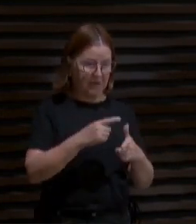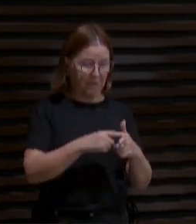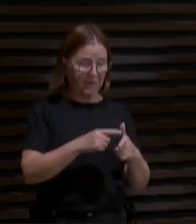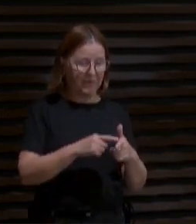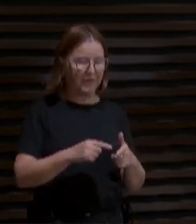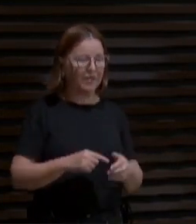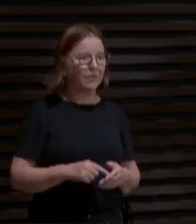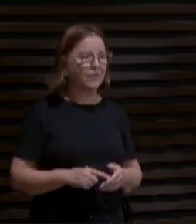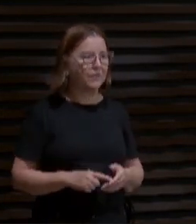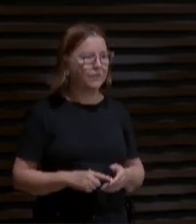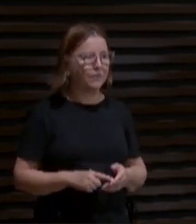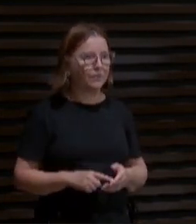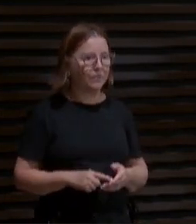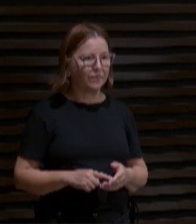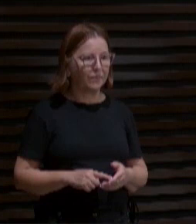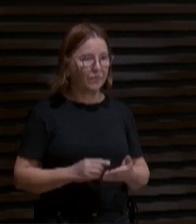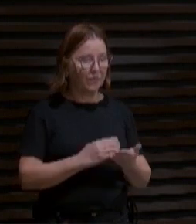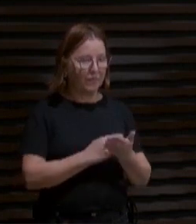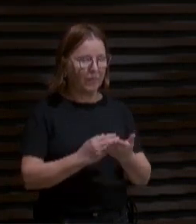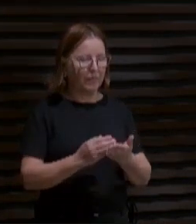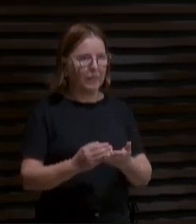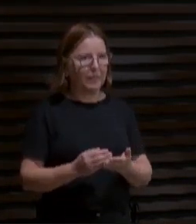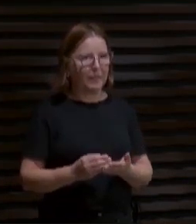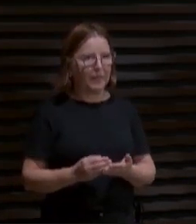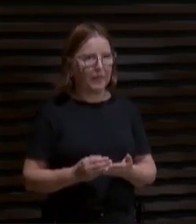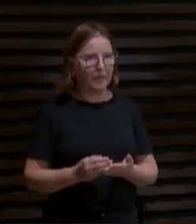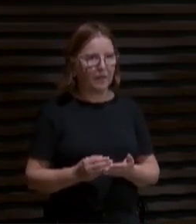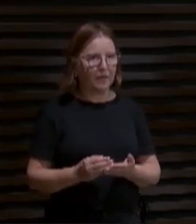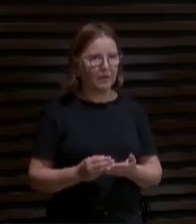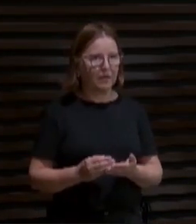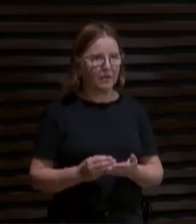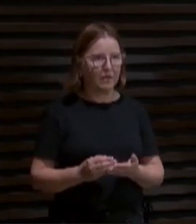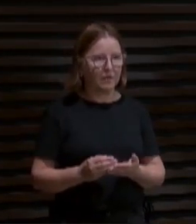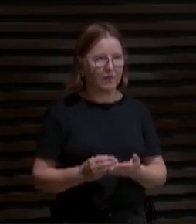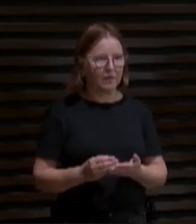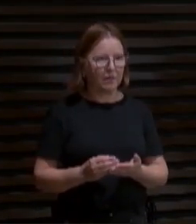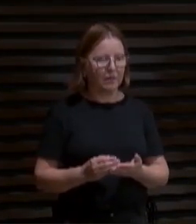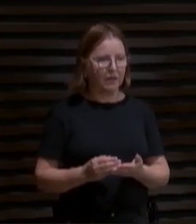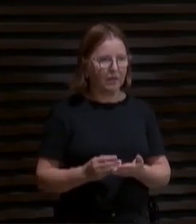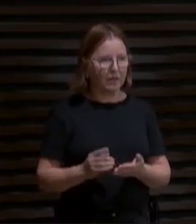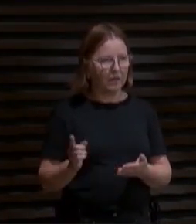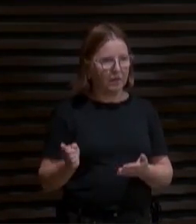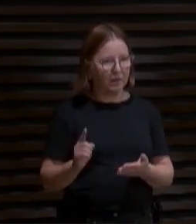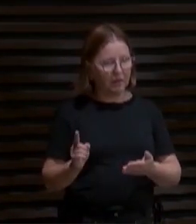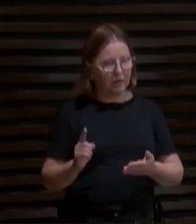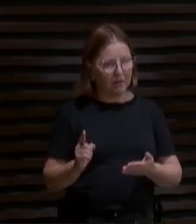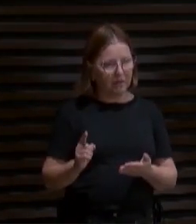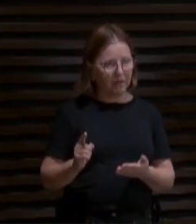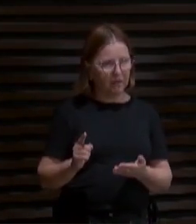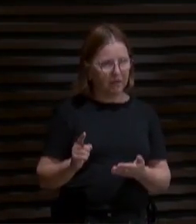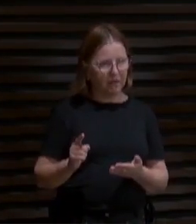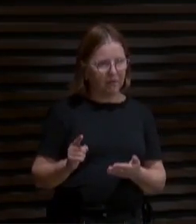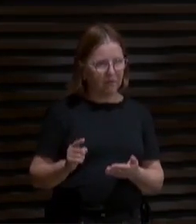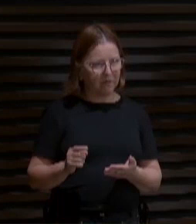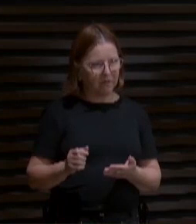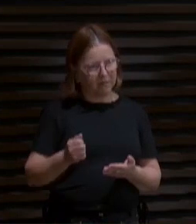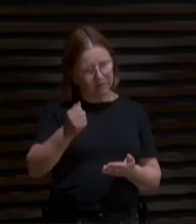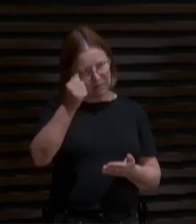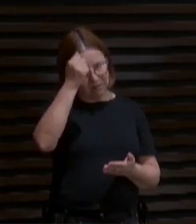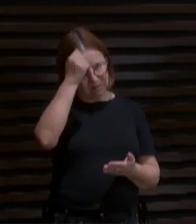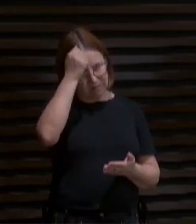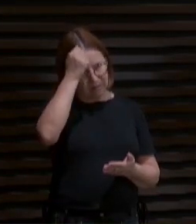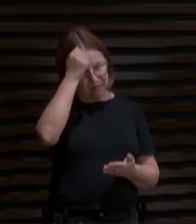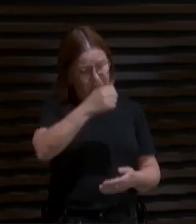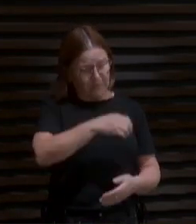nós lemos assim: não voltará atrás o brasume da ira do